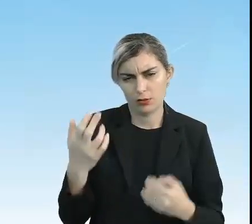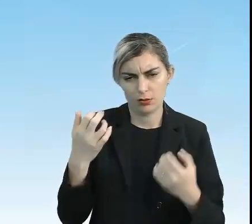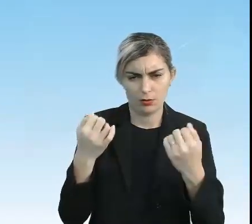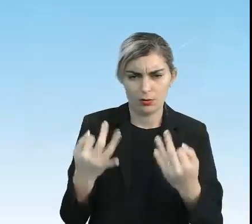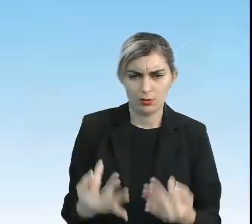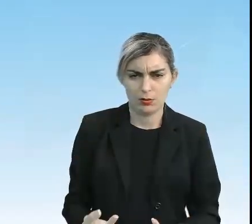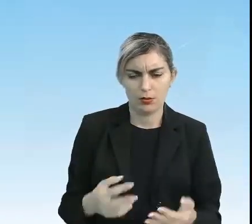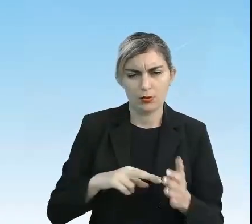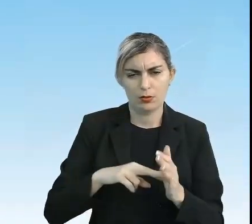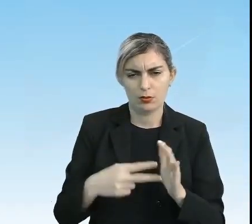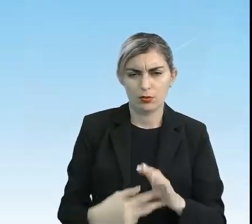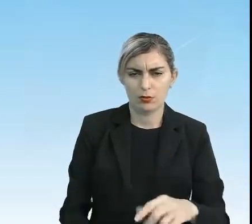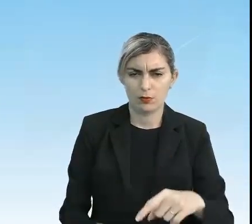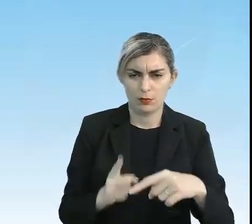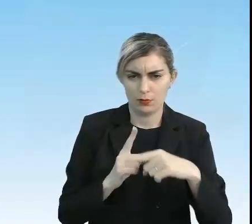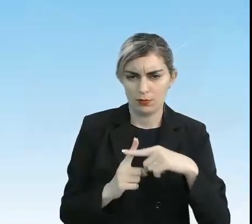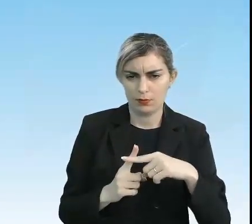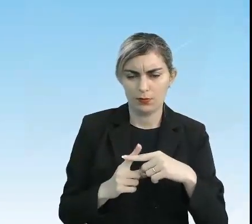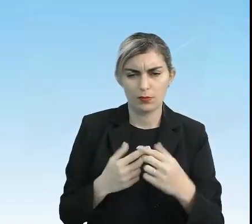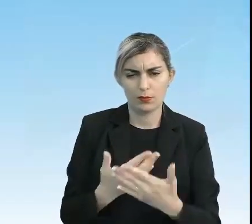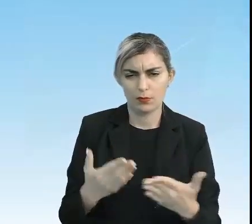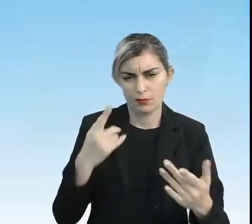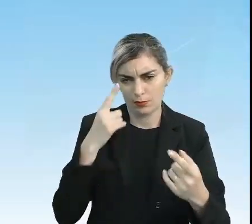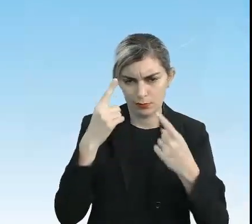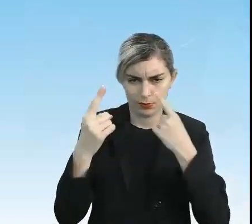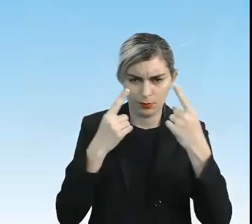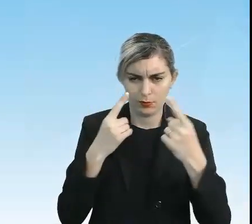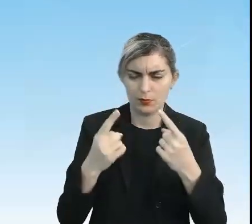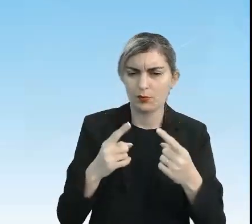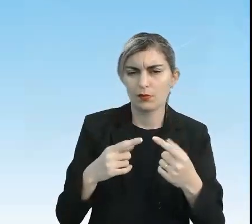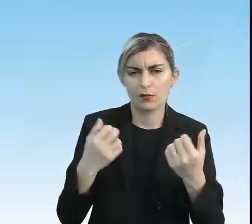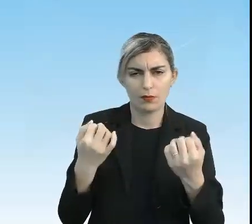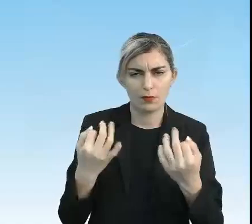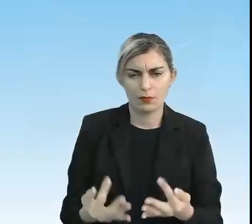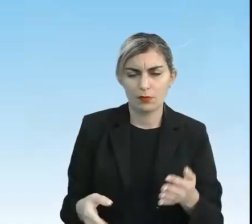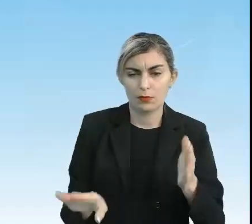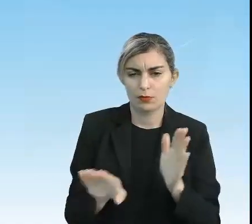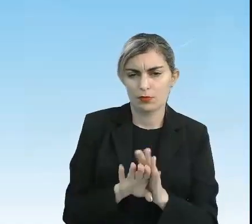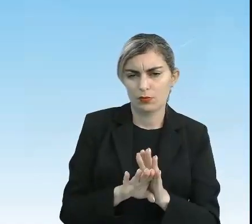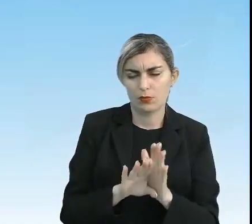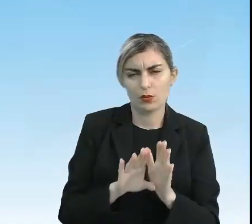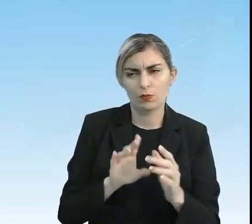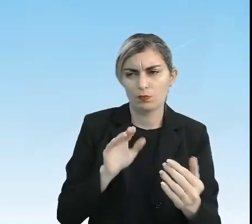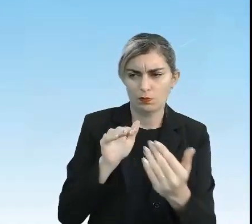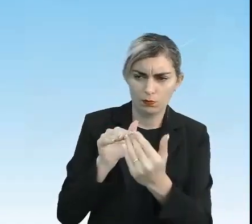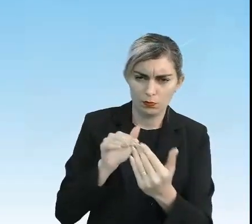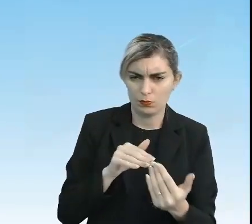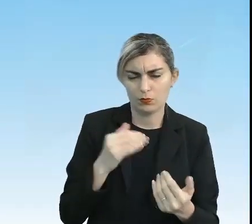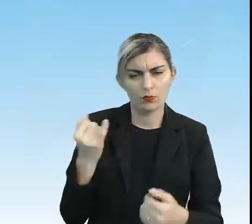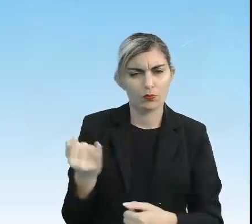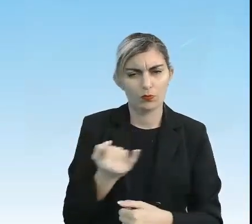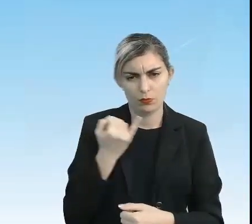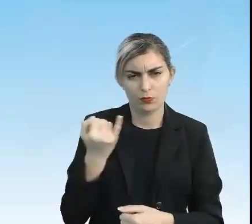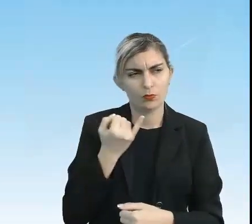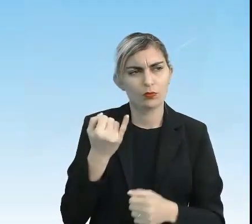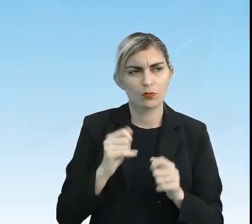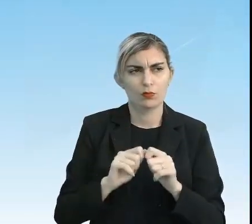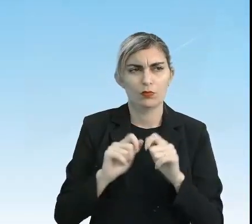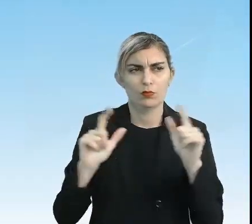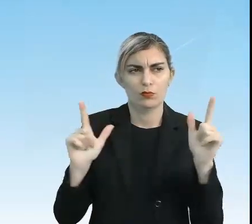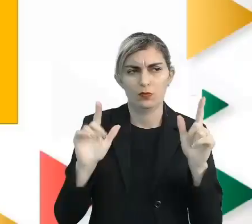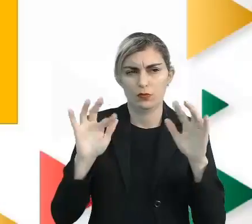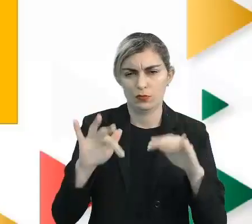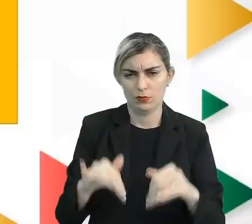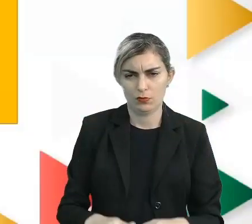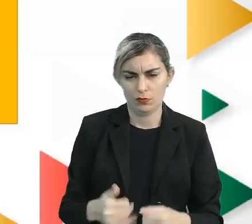no sentido positivo, é claro, as ideias, para justamente chegar ao bom senso. Então é importante. Na tela a gente finaliza com